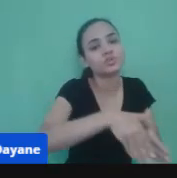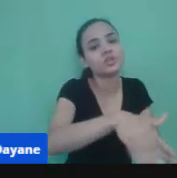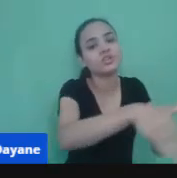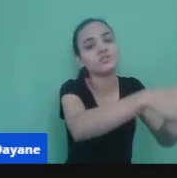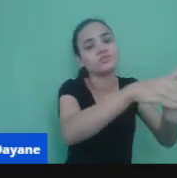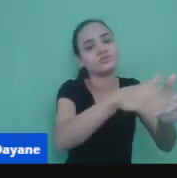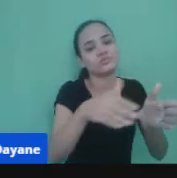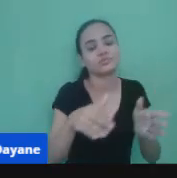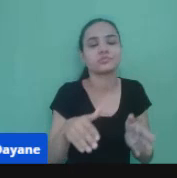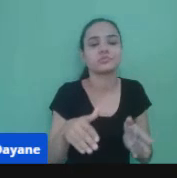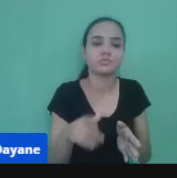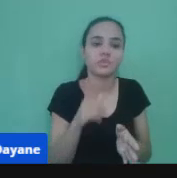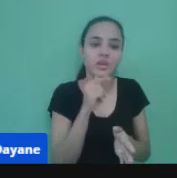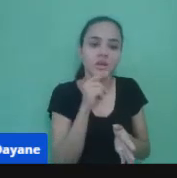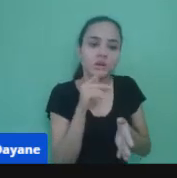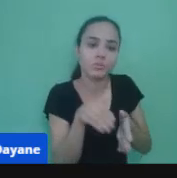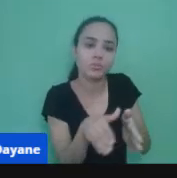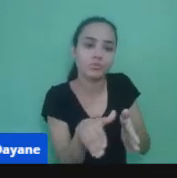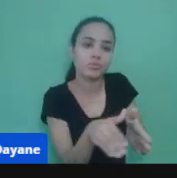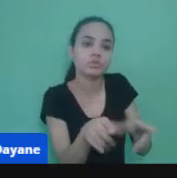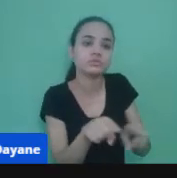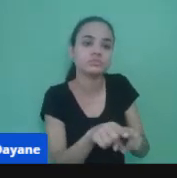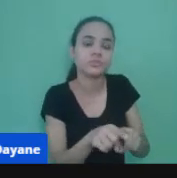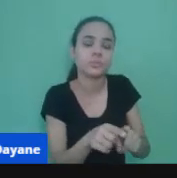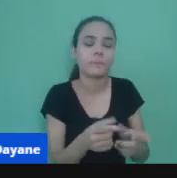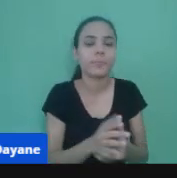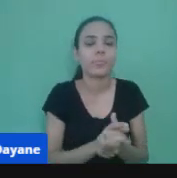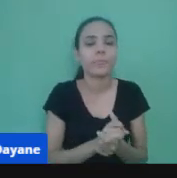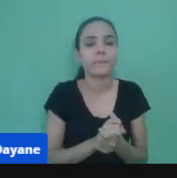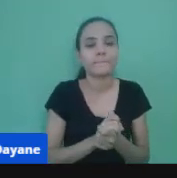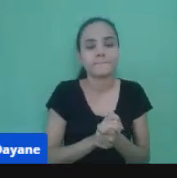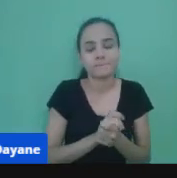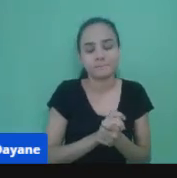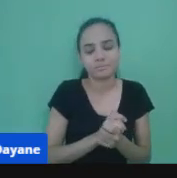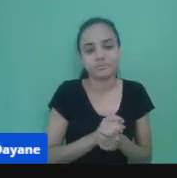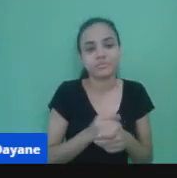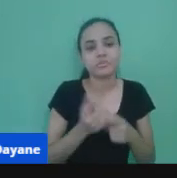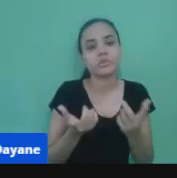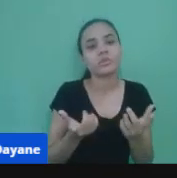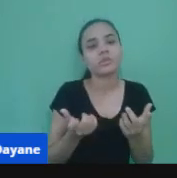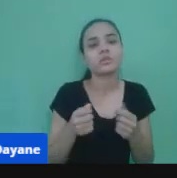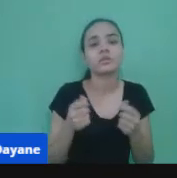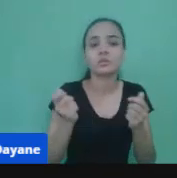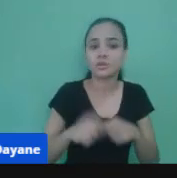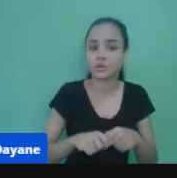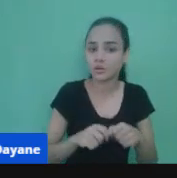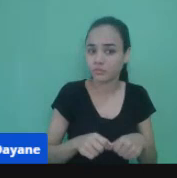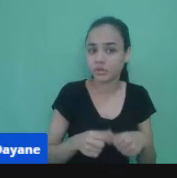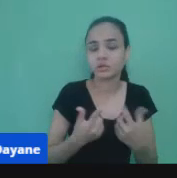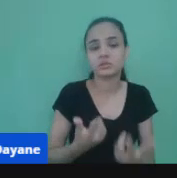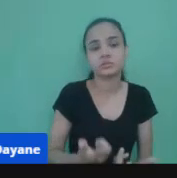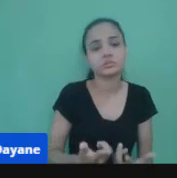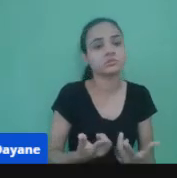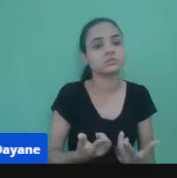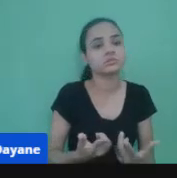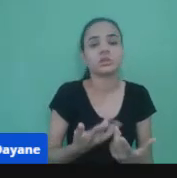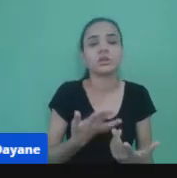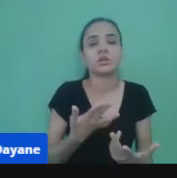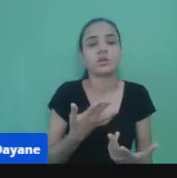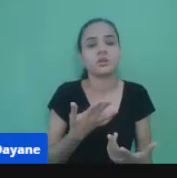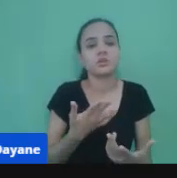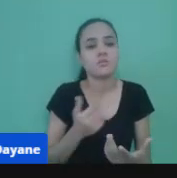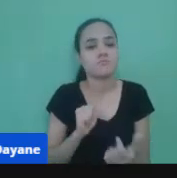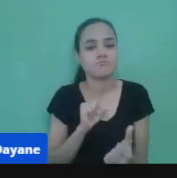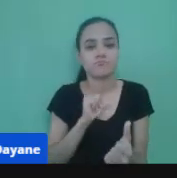ciência geográfica, é possível que haja ressignificações dos nossos alunos, lembrando que isso não é automático,